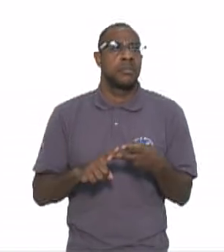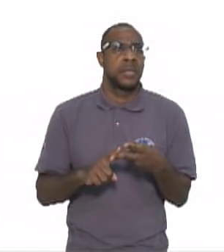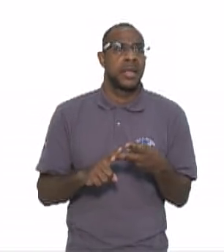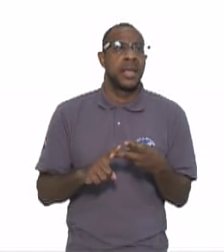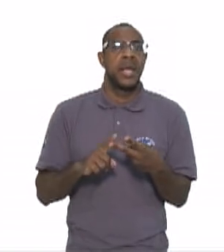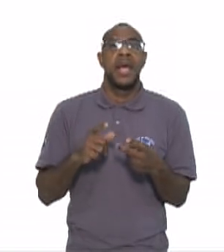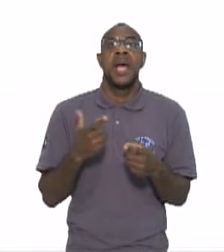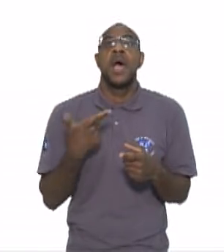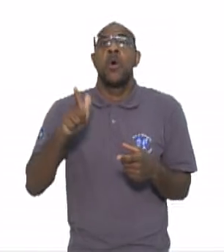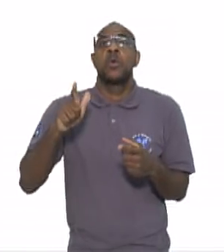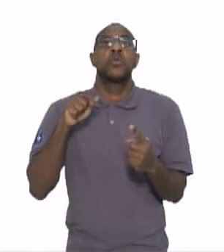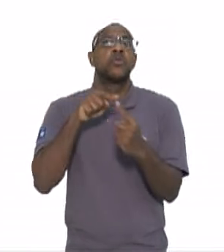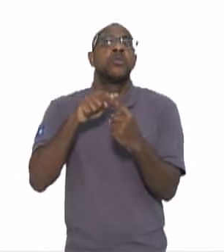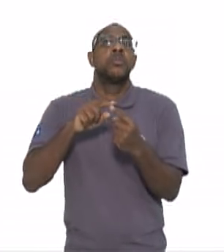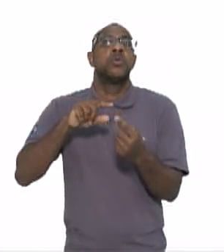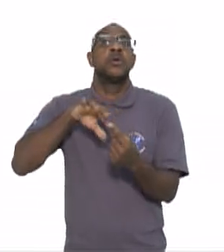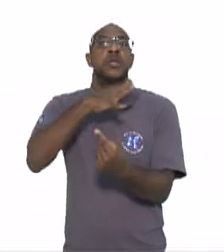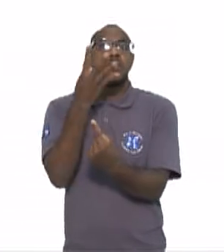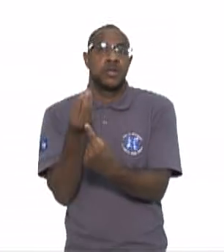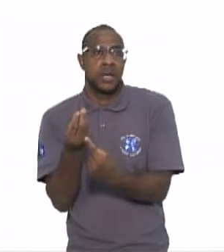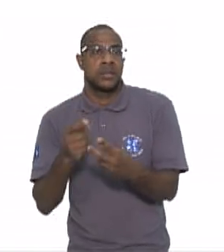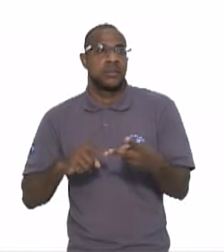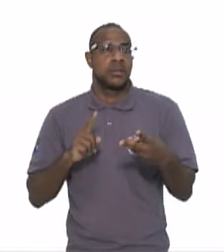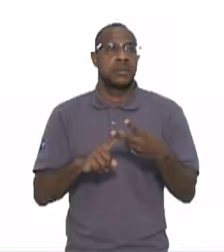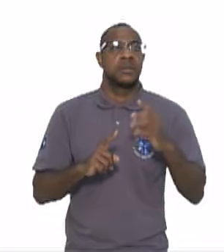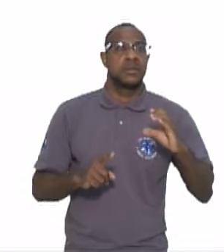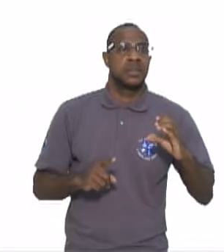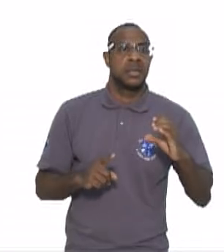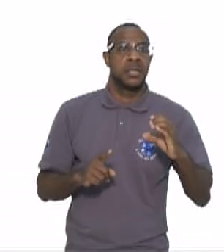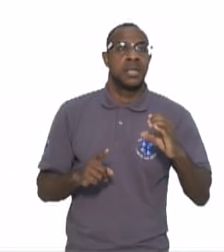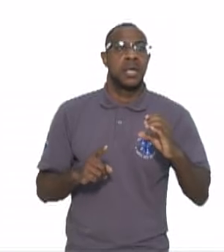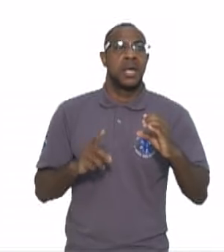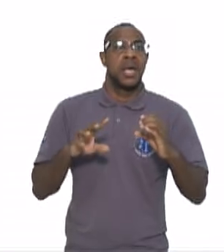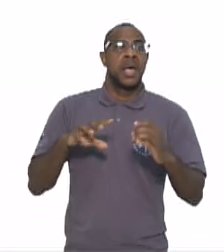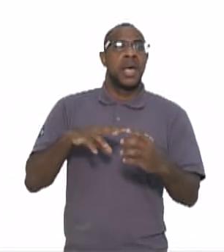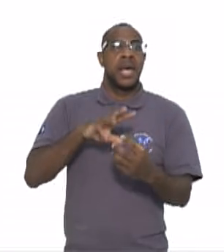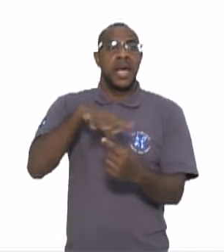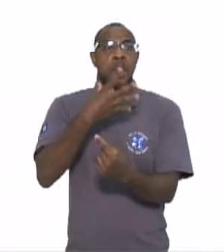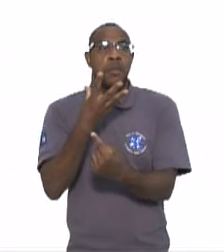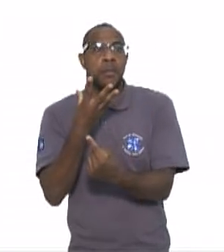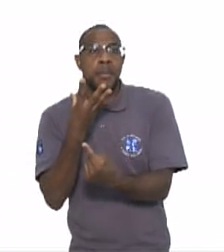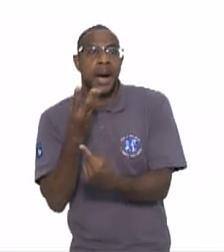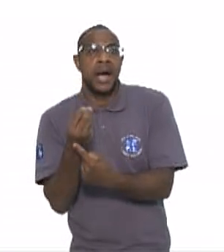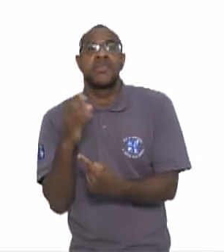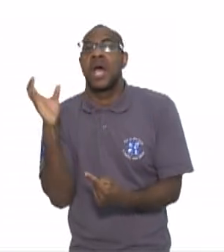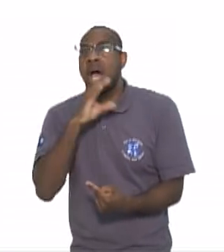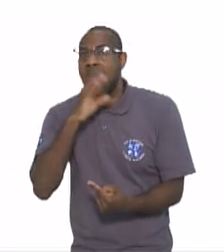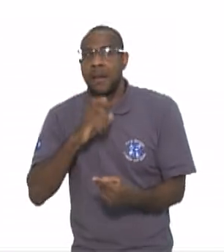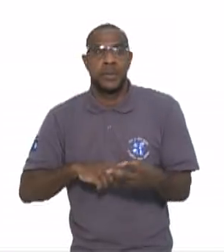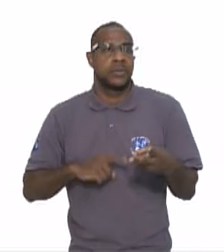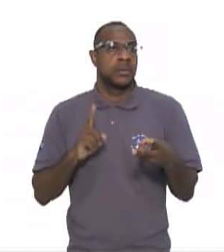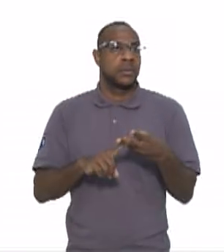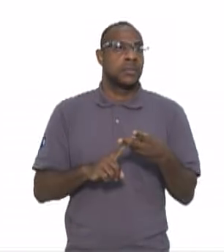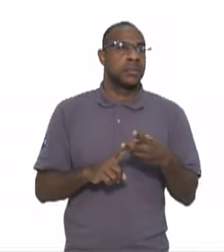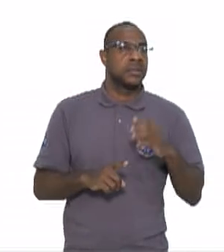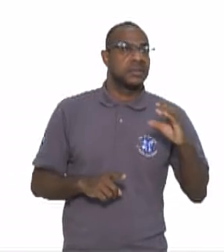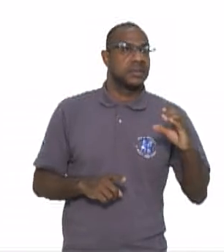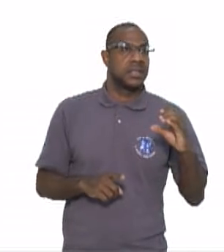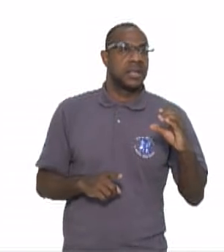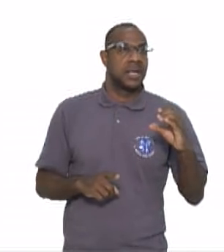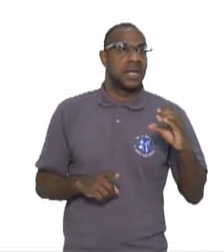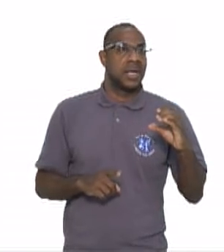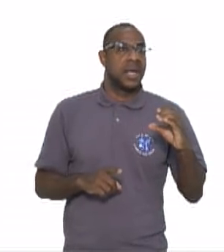arte. C. Uma arte realizada de modo rápido. D. Algo que é facilmente relembrado pelo